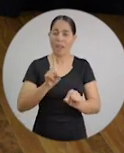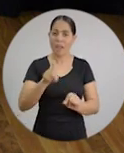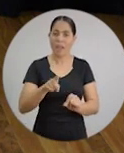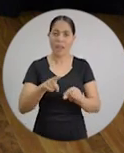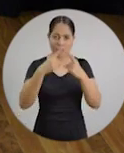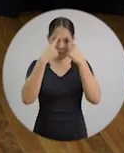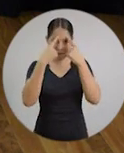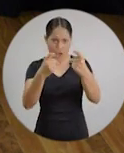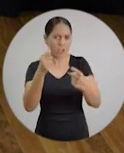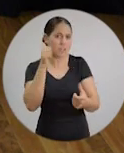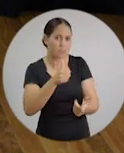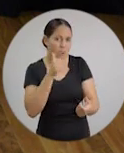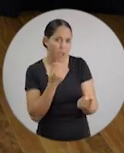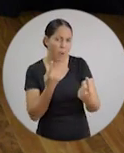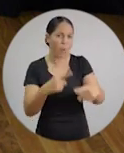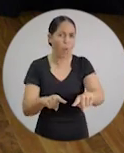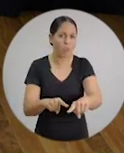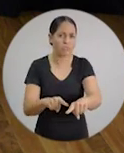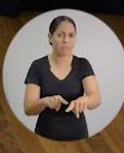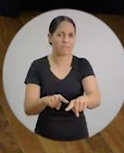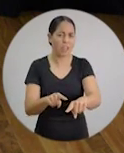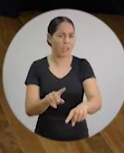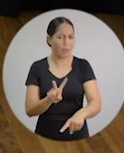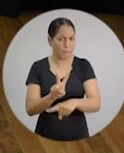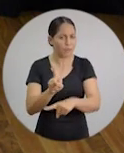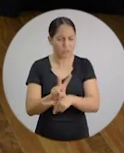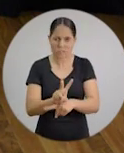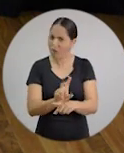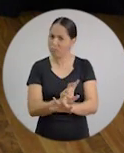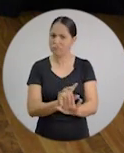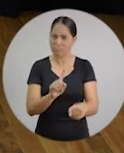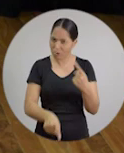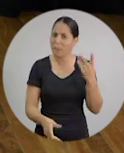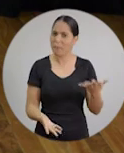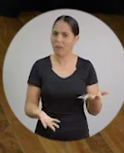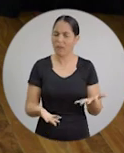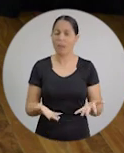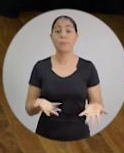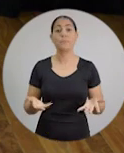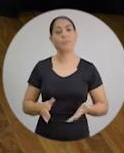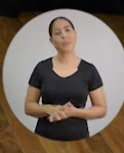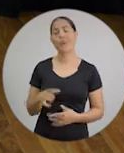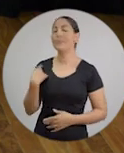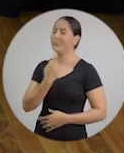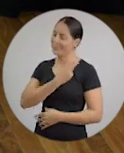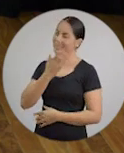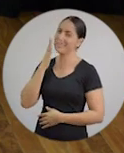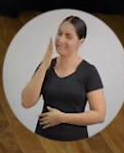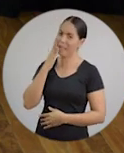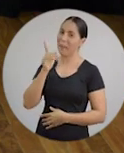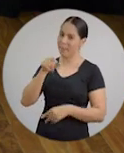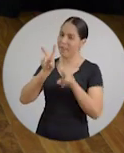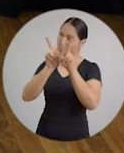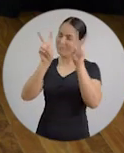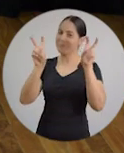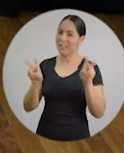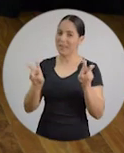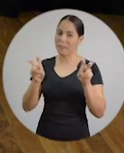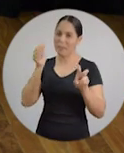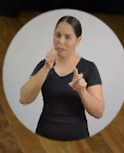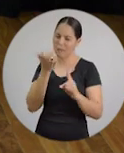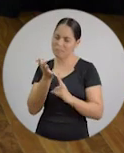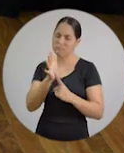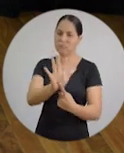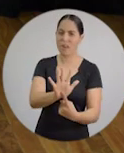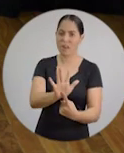Constituição, e ao mesmo tempo também contribui para o combate à violência contra a mulher, chamando a atenção desse tema. Porque